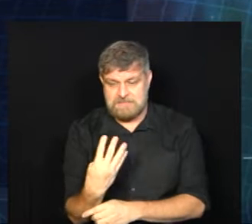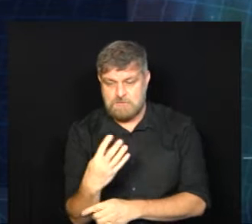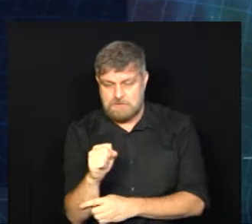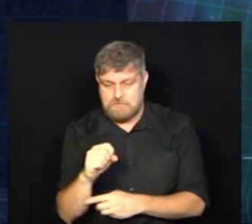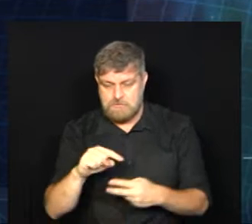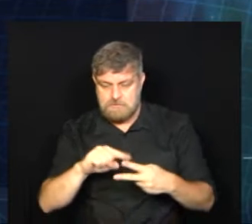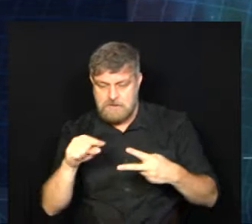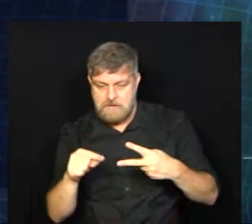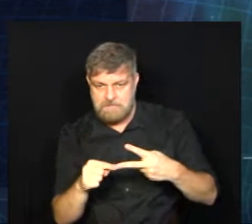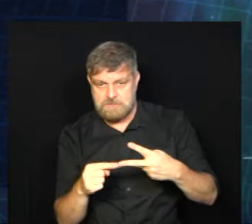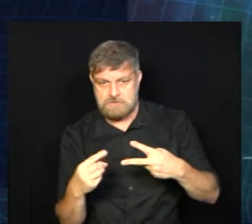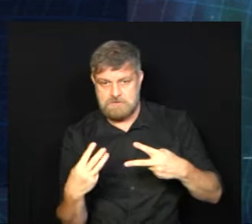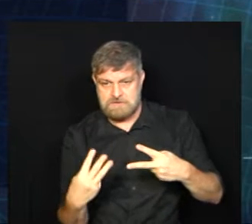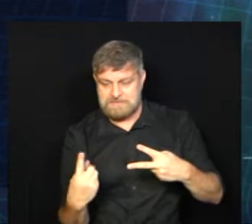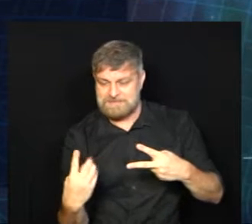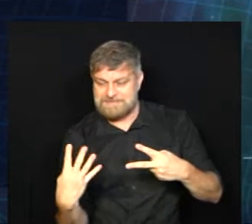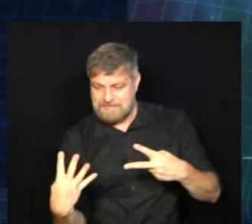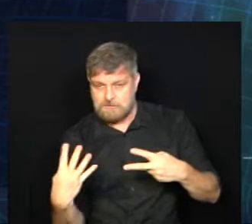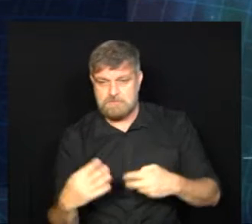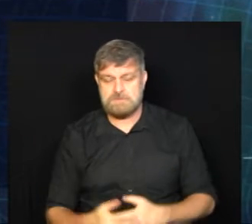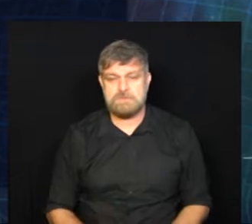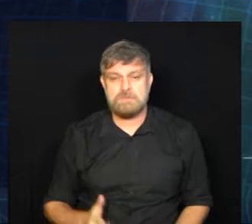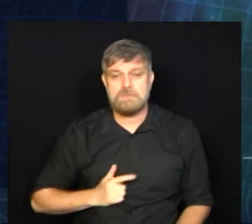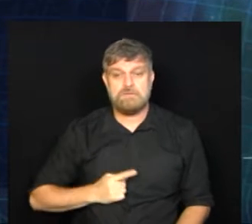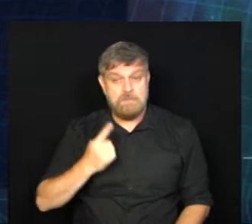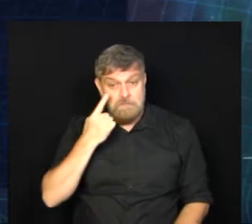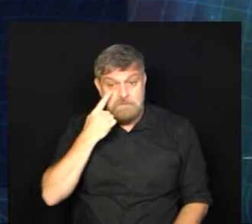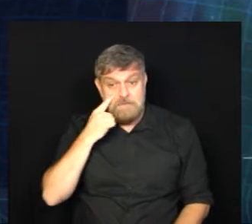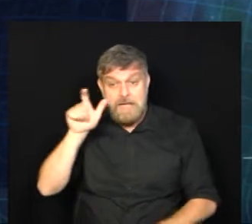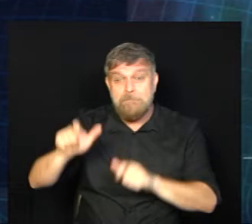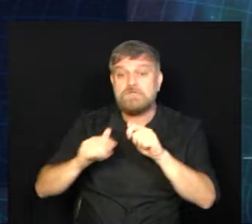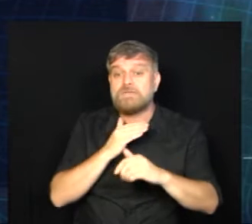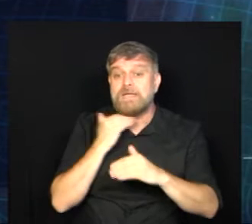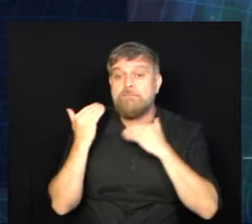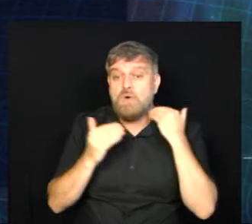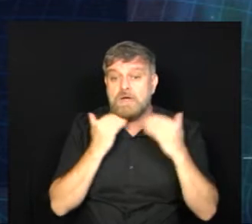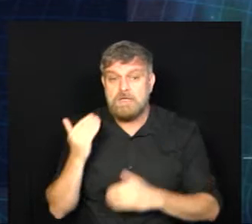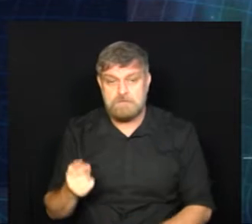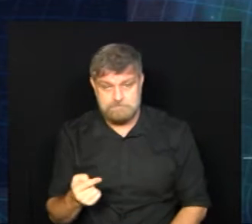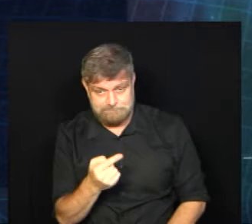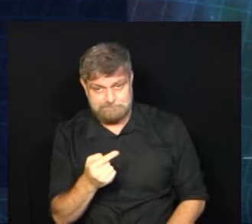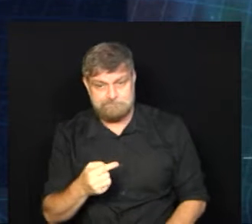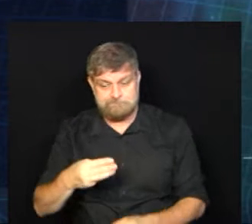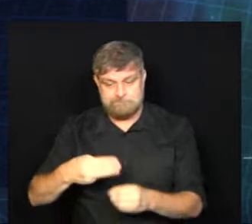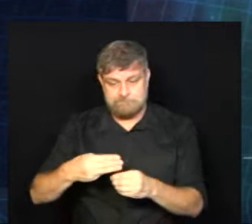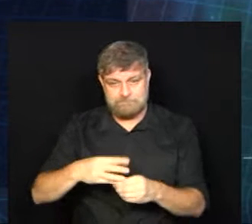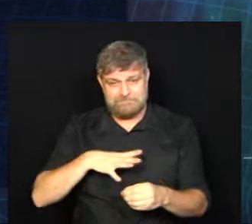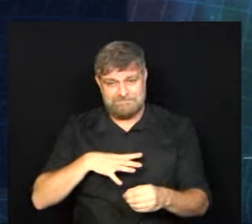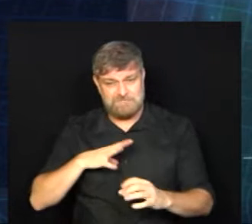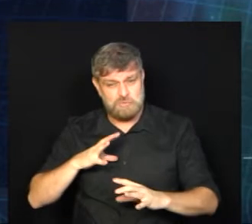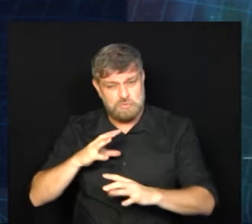Morungaba 314. Agora nós vamos falar dos óbitos. Na nossa região,